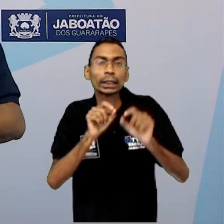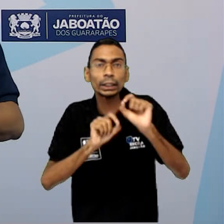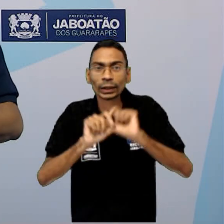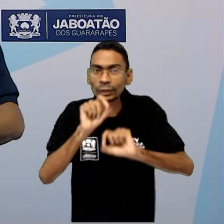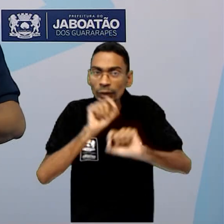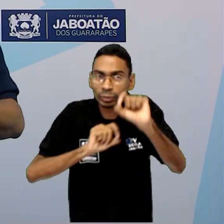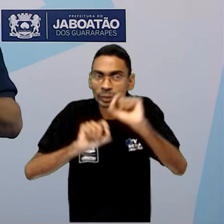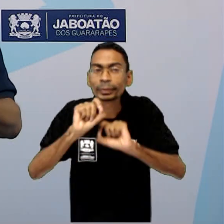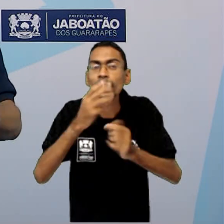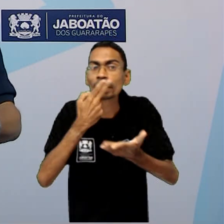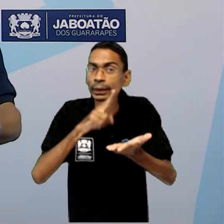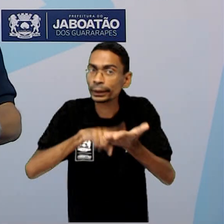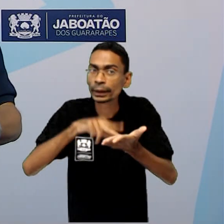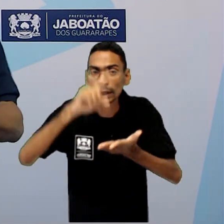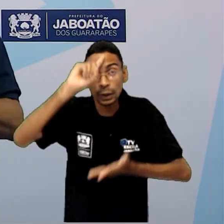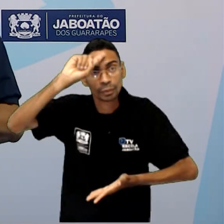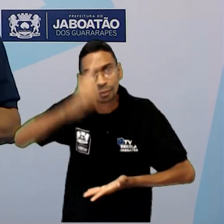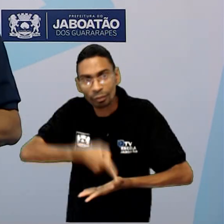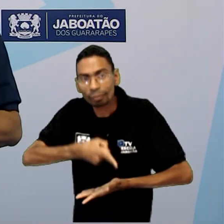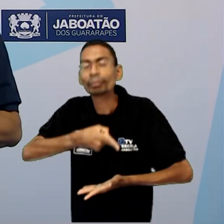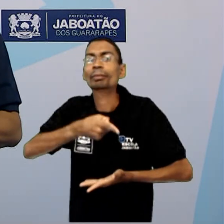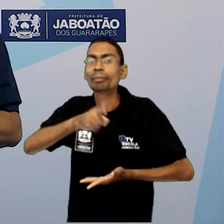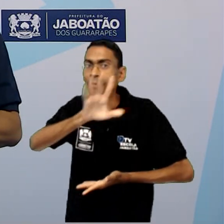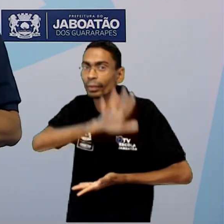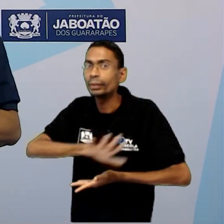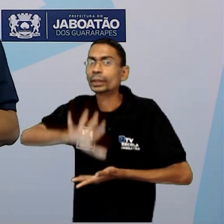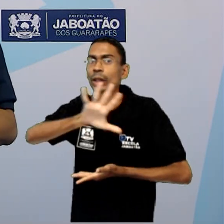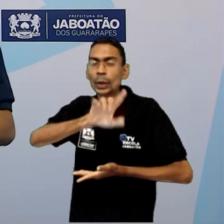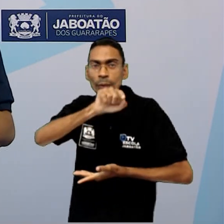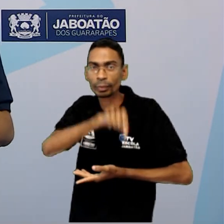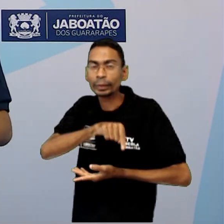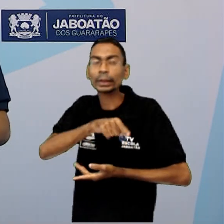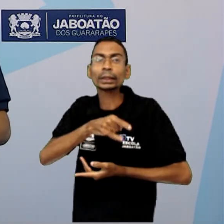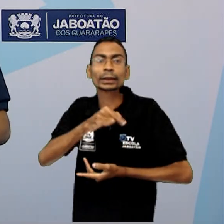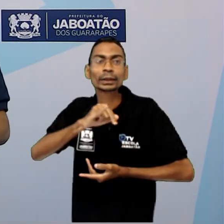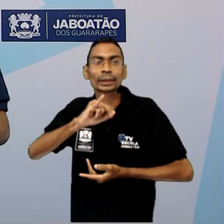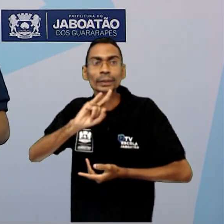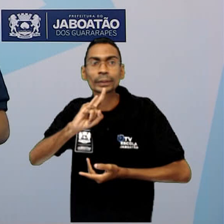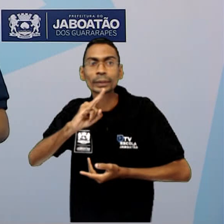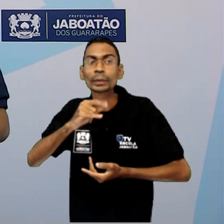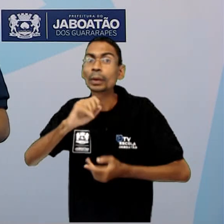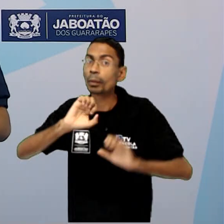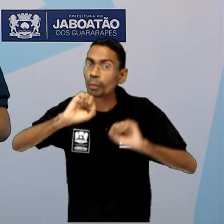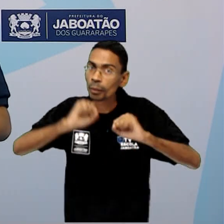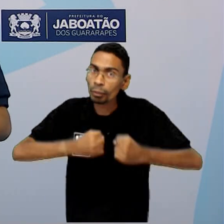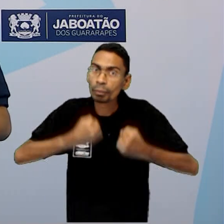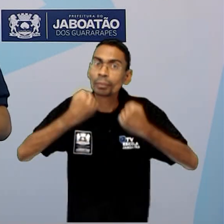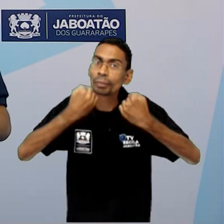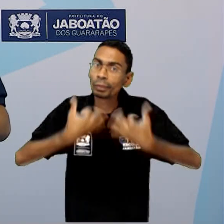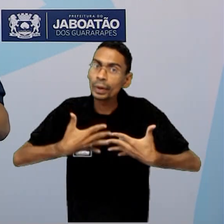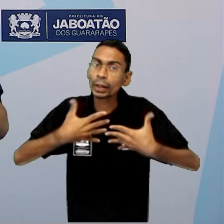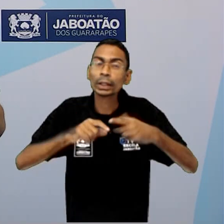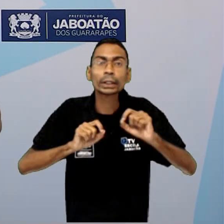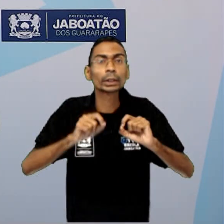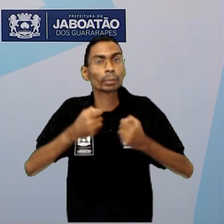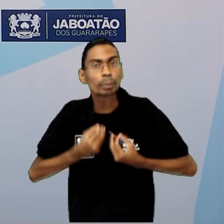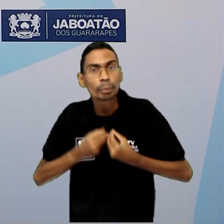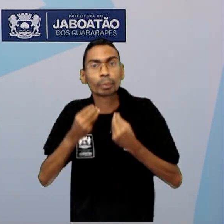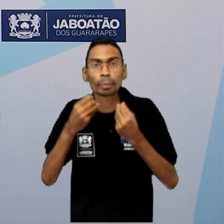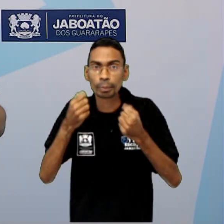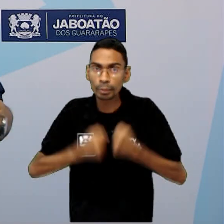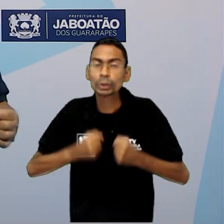a autoridade máxima dessa região. Por consequência, ele poderia